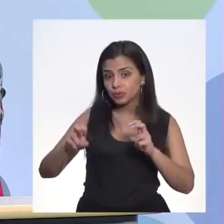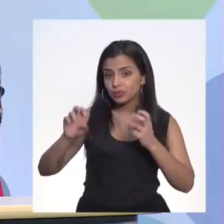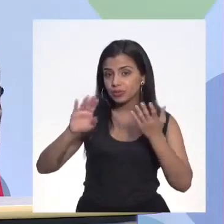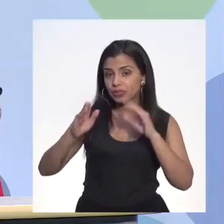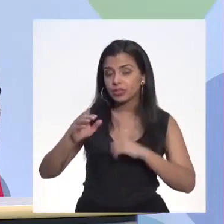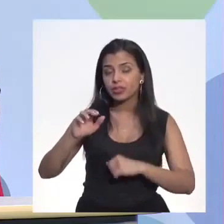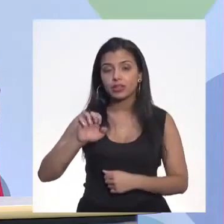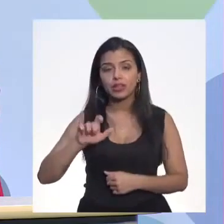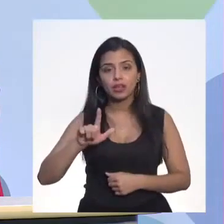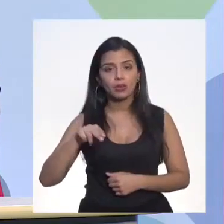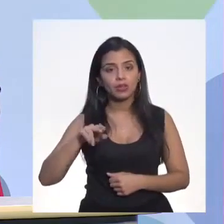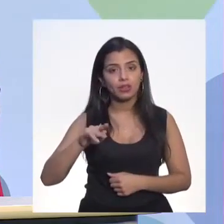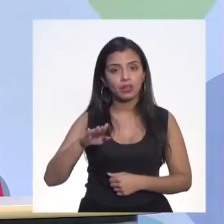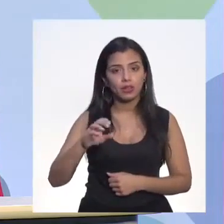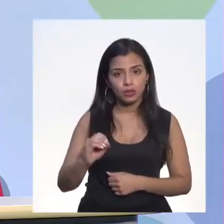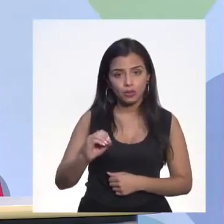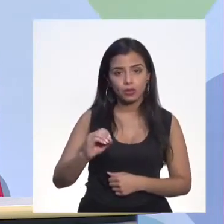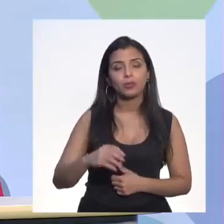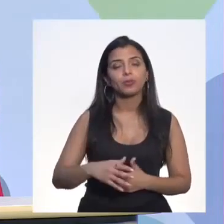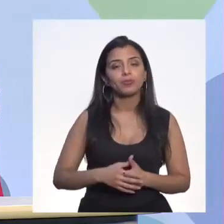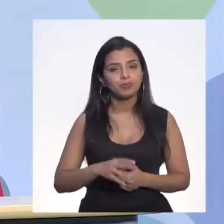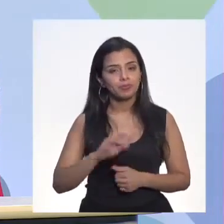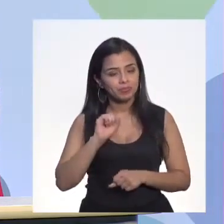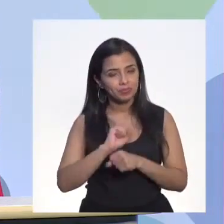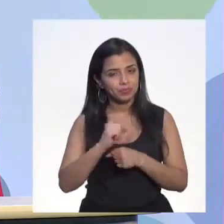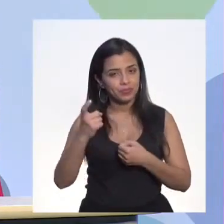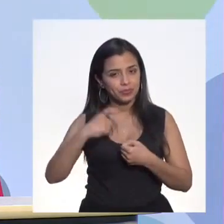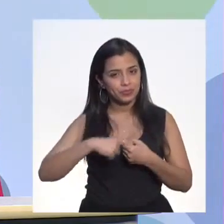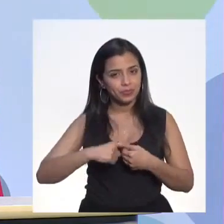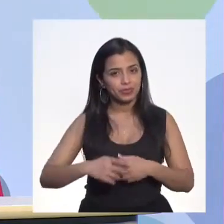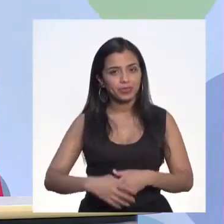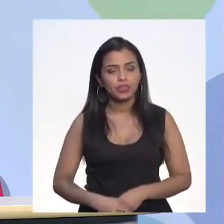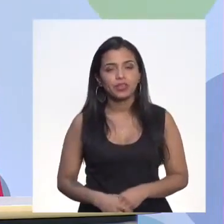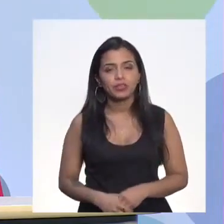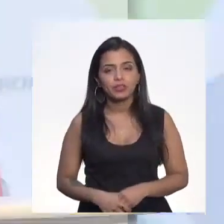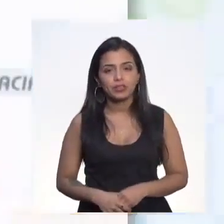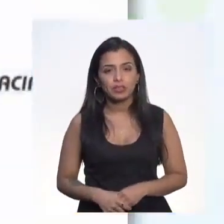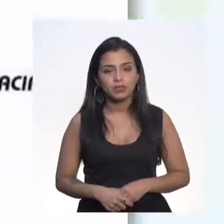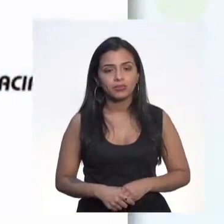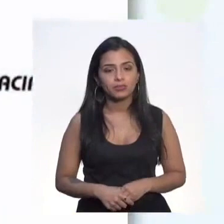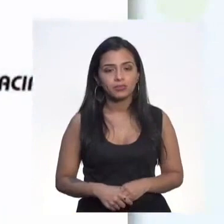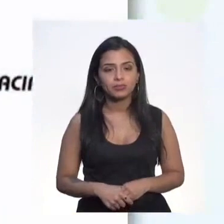Niño e Laninha. Já já a gente volta.